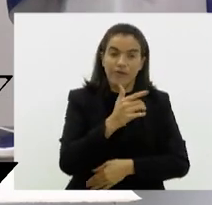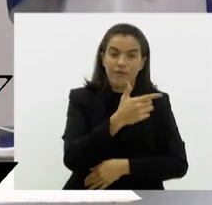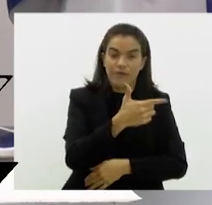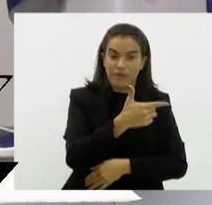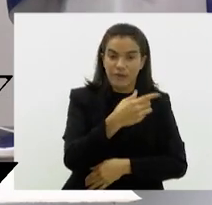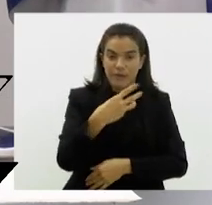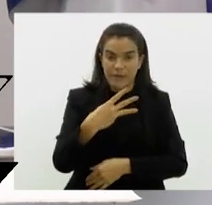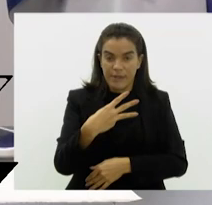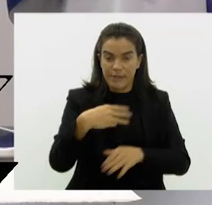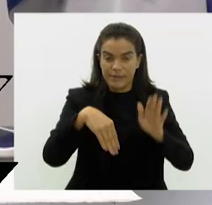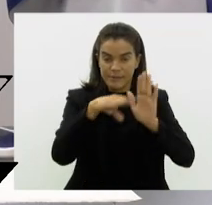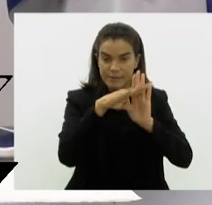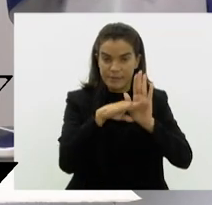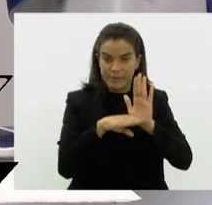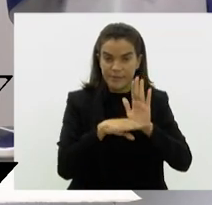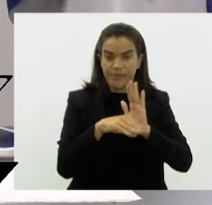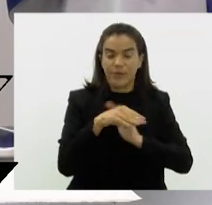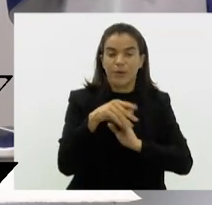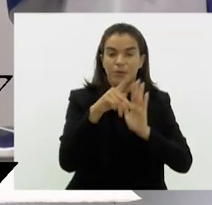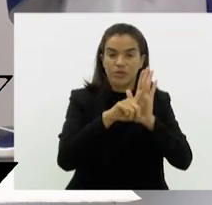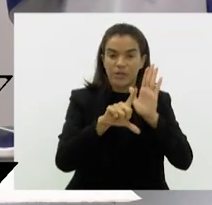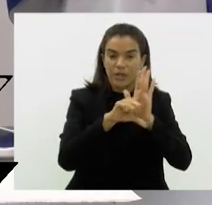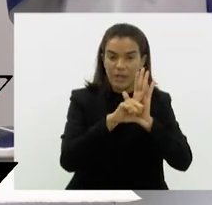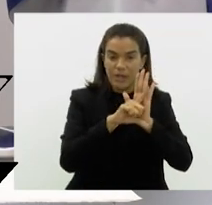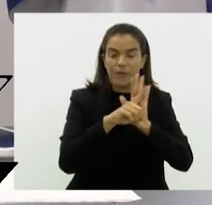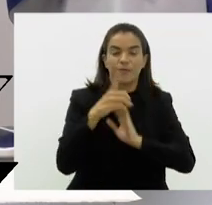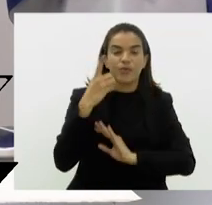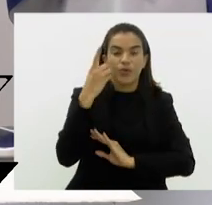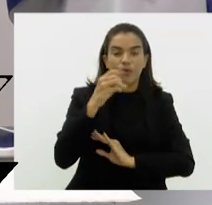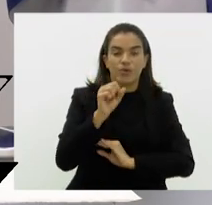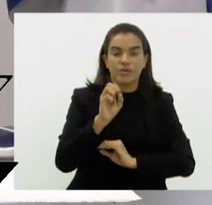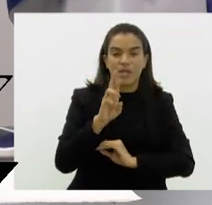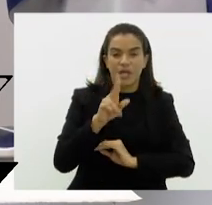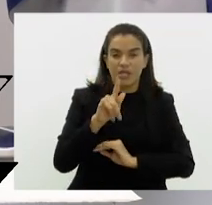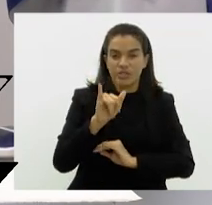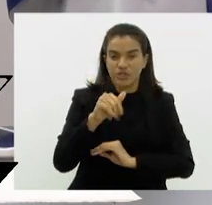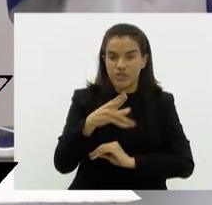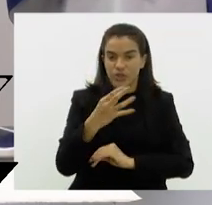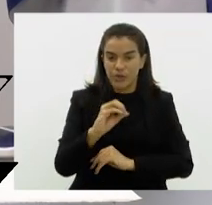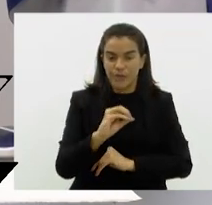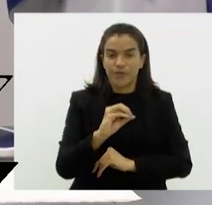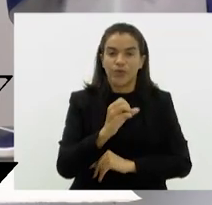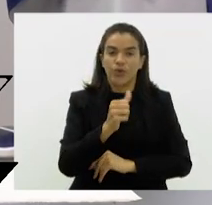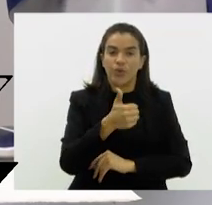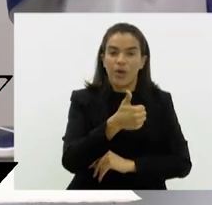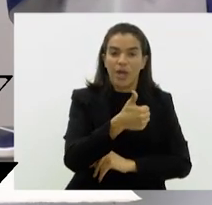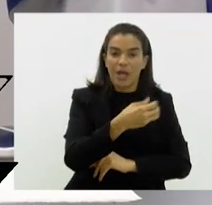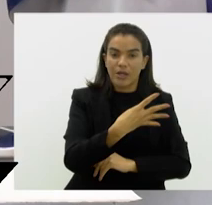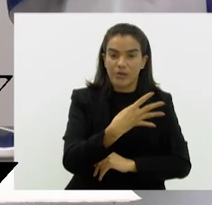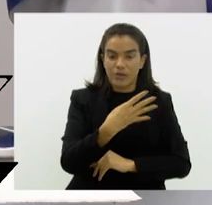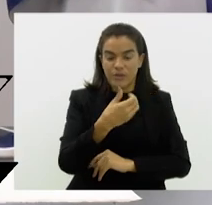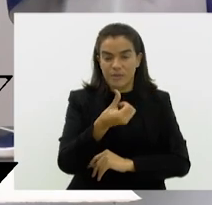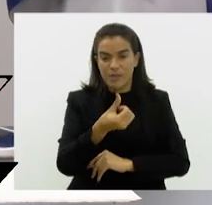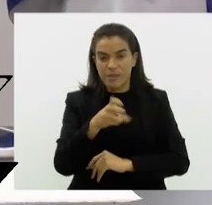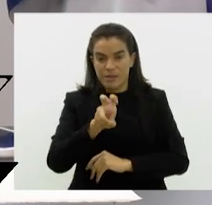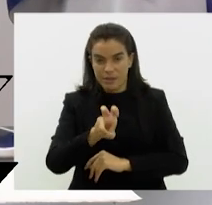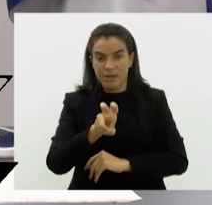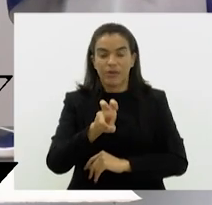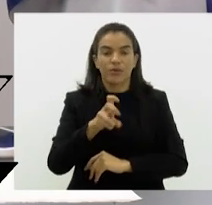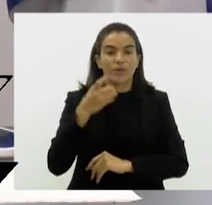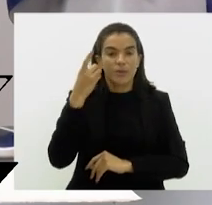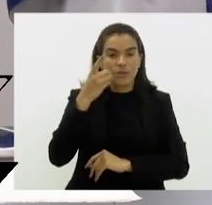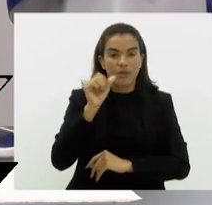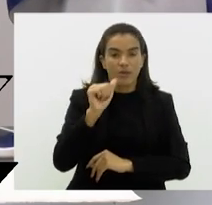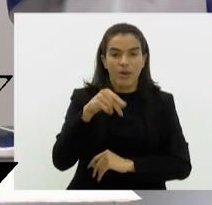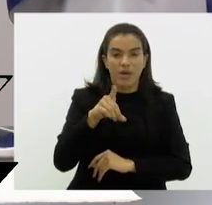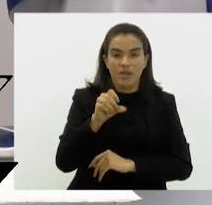da pauta. Projetos de relatoria do deputado Dr. Serginho. Projeto de lei 1465 de 23, de autoria do deputado